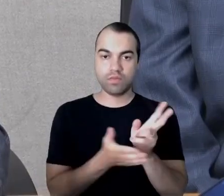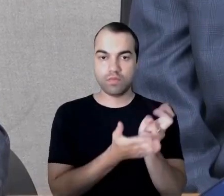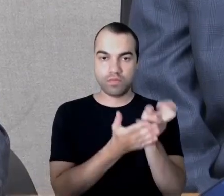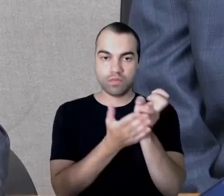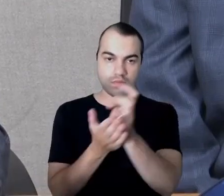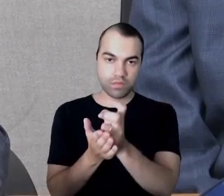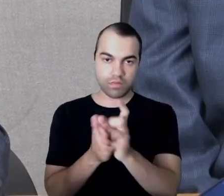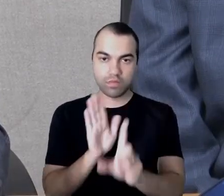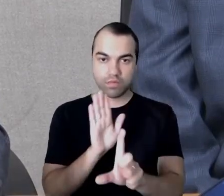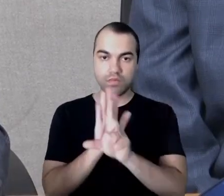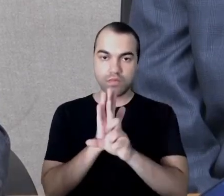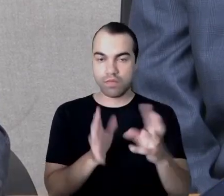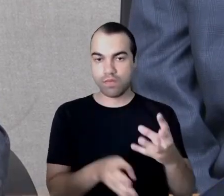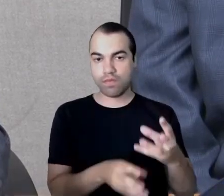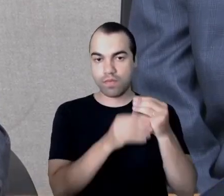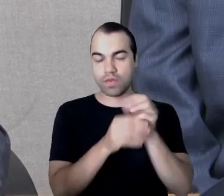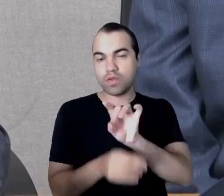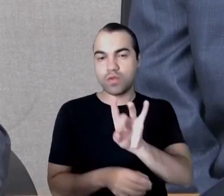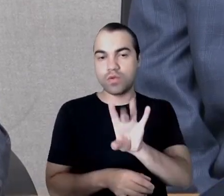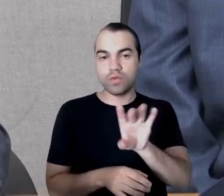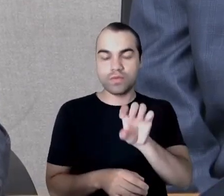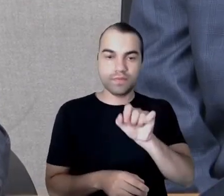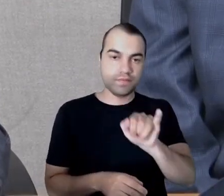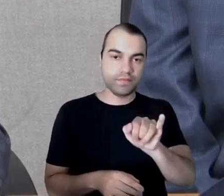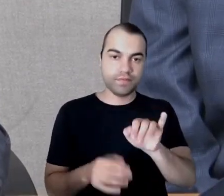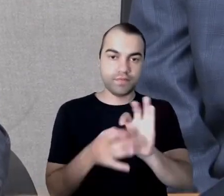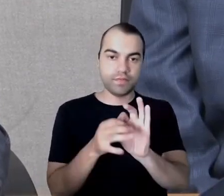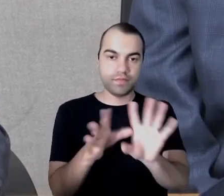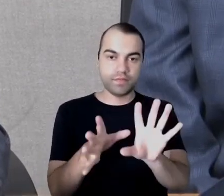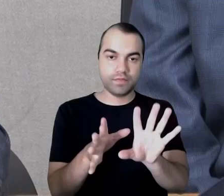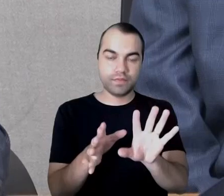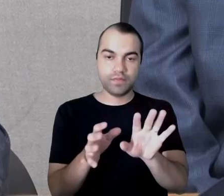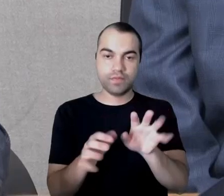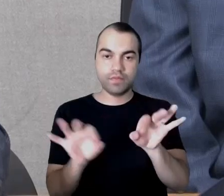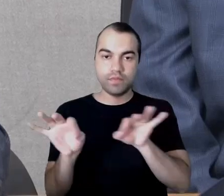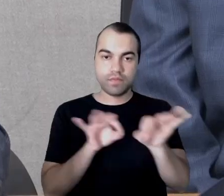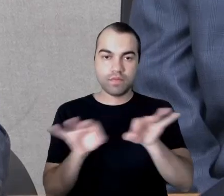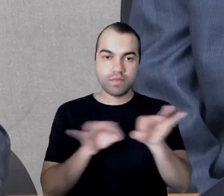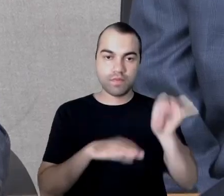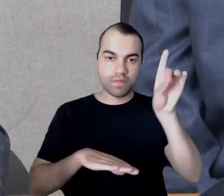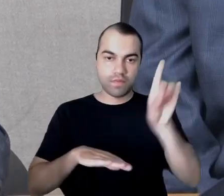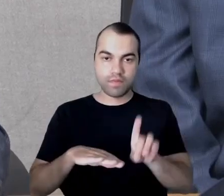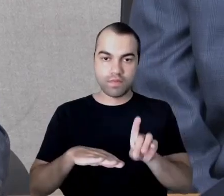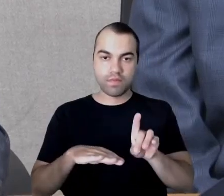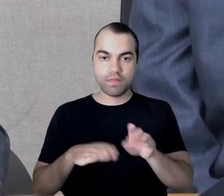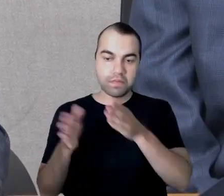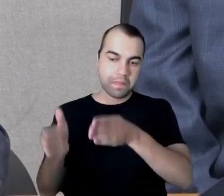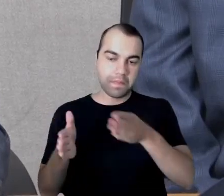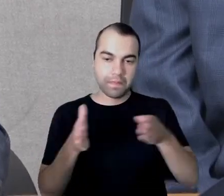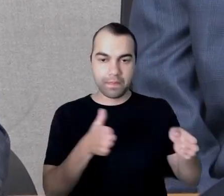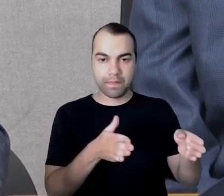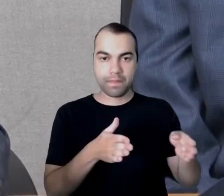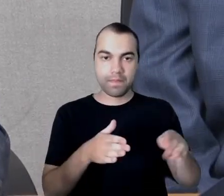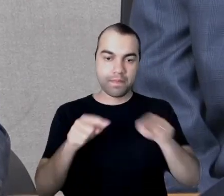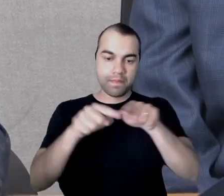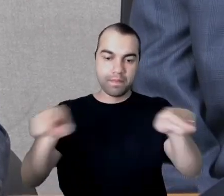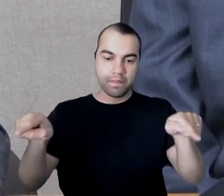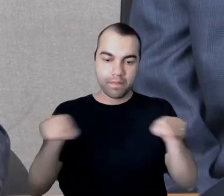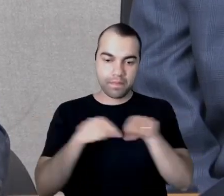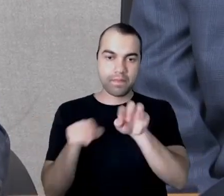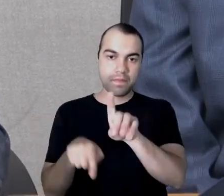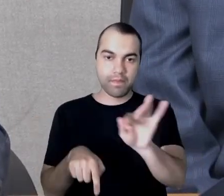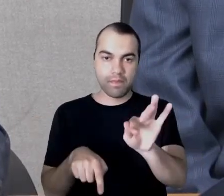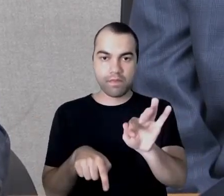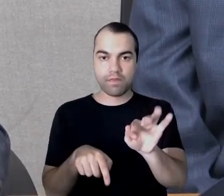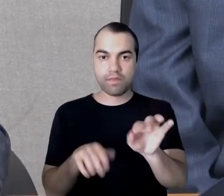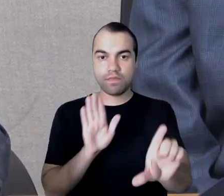lei complementar apenas para dispor acerca do plano diretor de ordenamento territorial do Distrito Federal da lei de